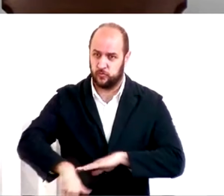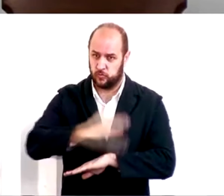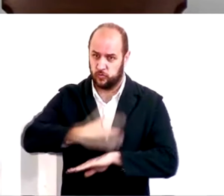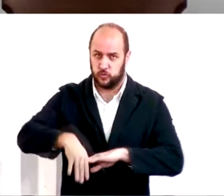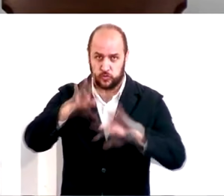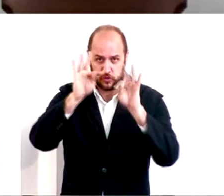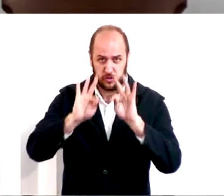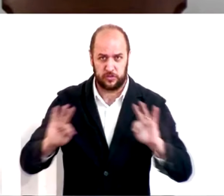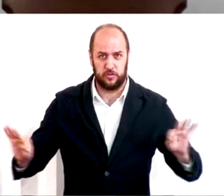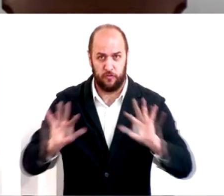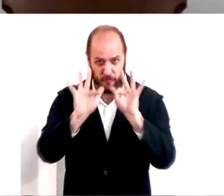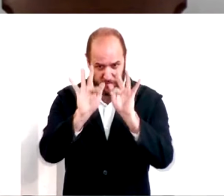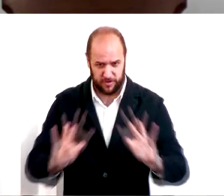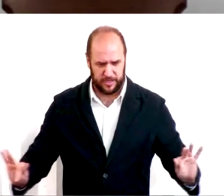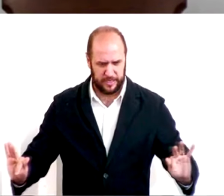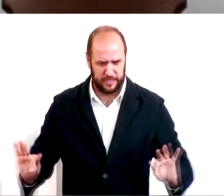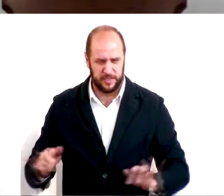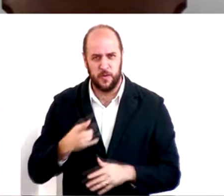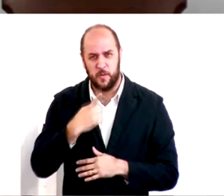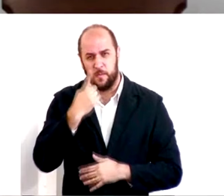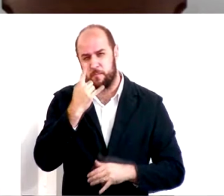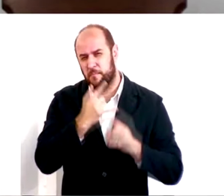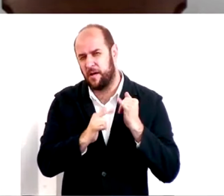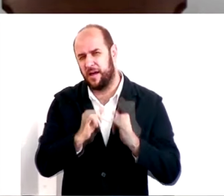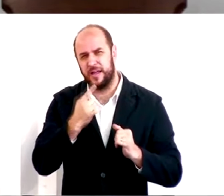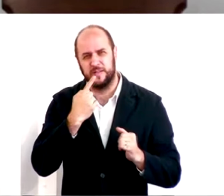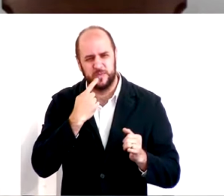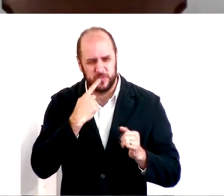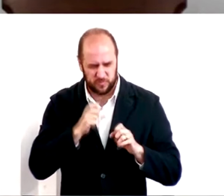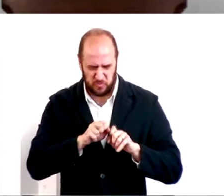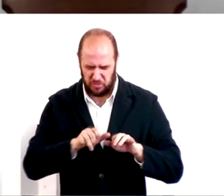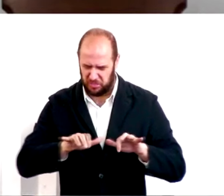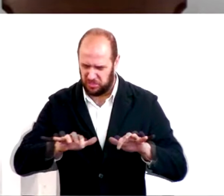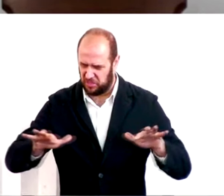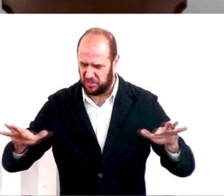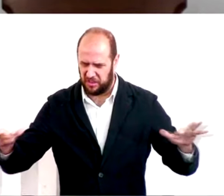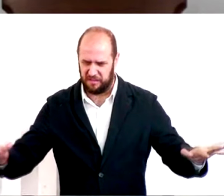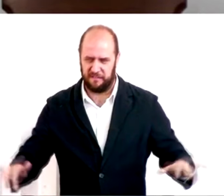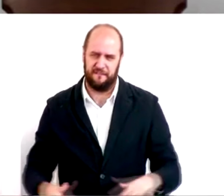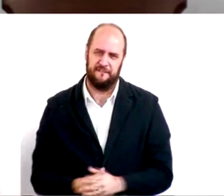Paris ficaram com sangue até as canelas das pessoas.